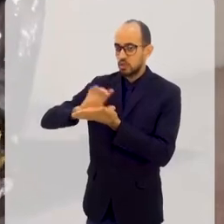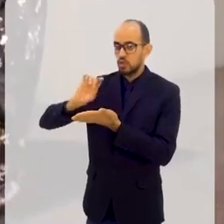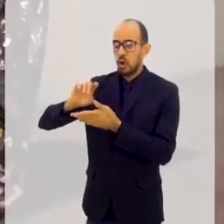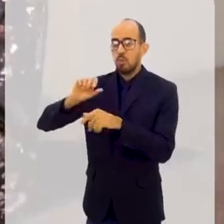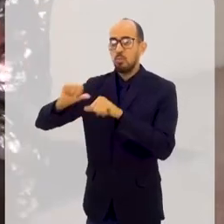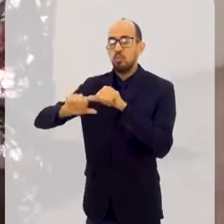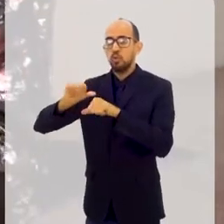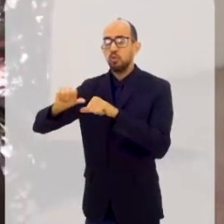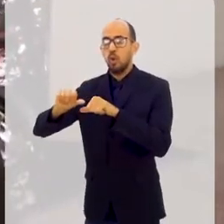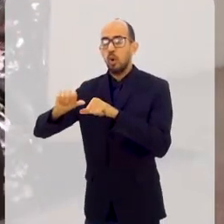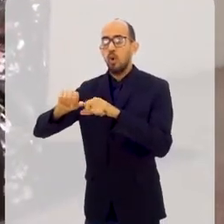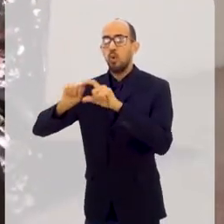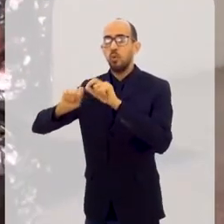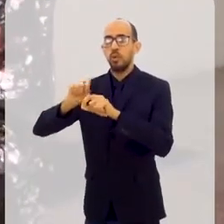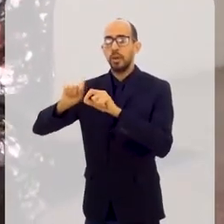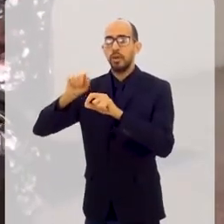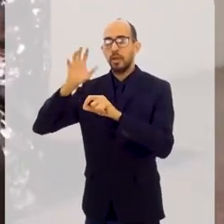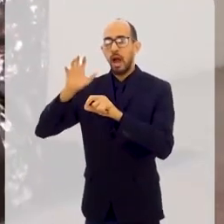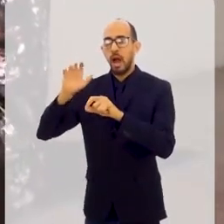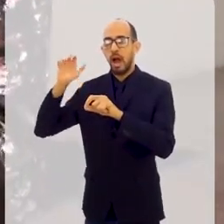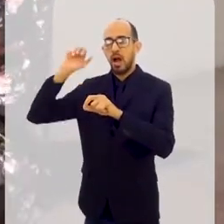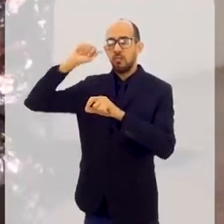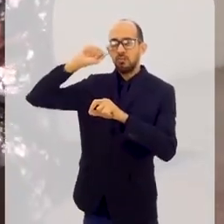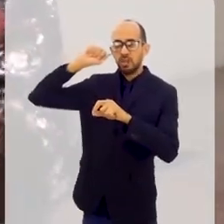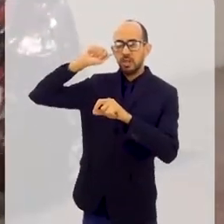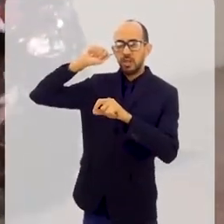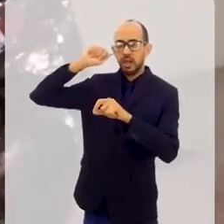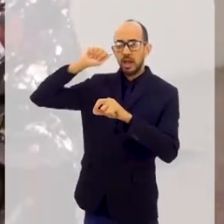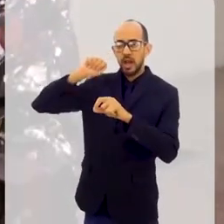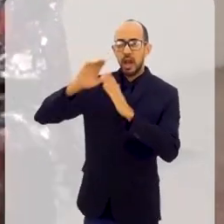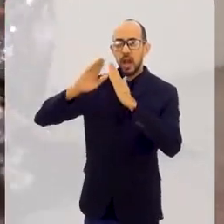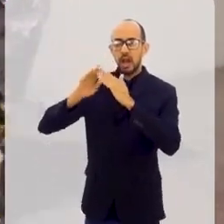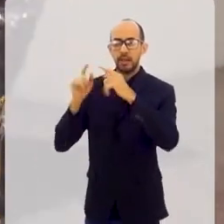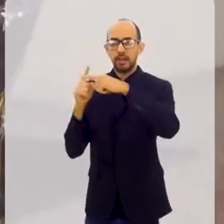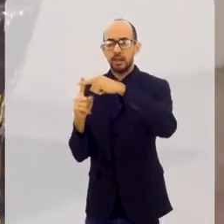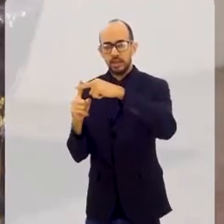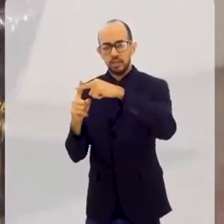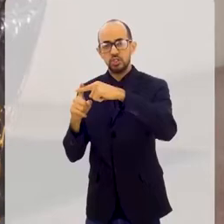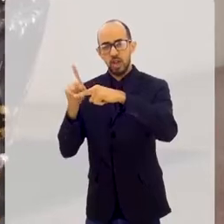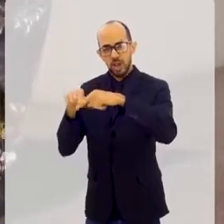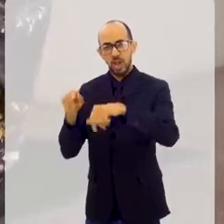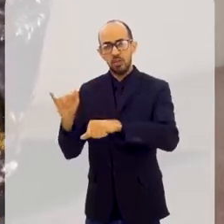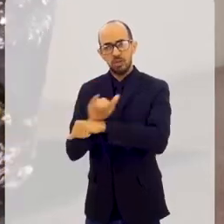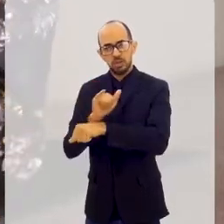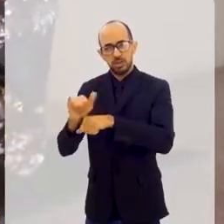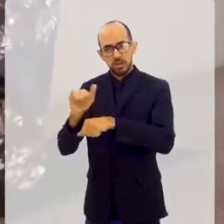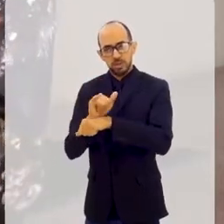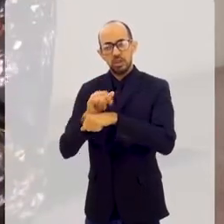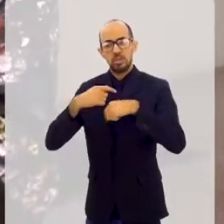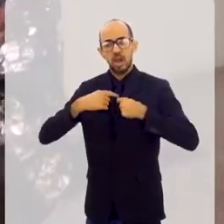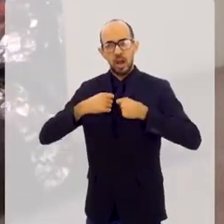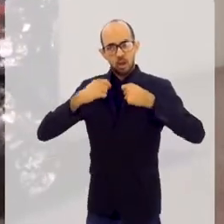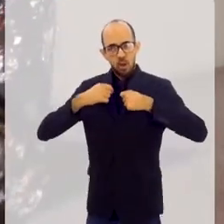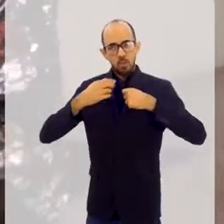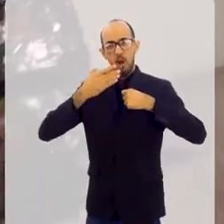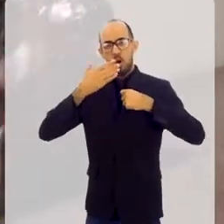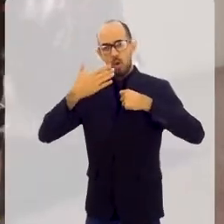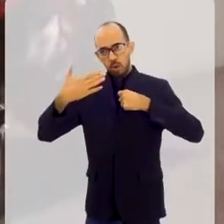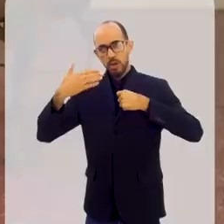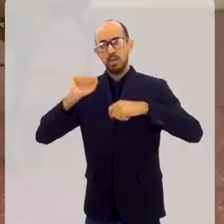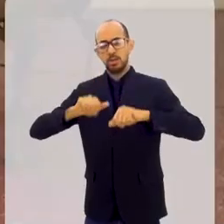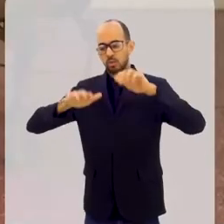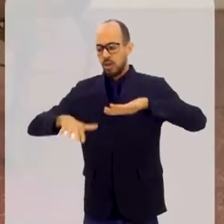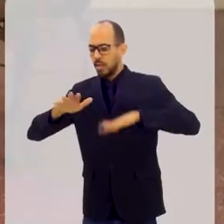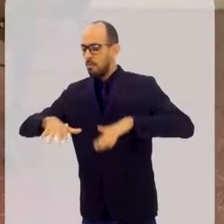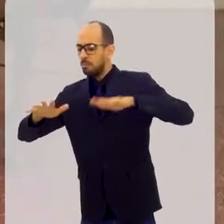o lugar o ambiente na África a igreja é da forma que a gente África colorida com dança